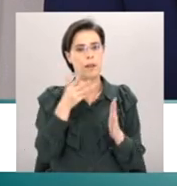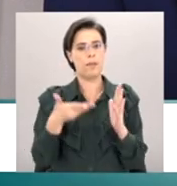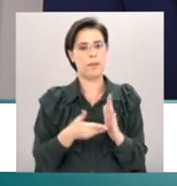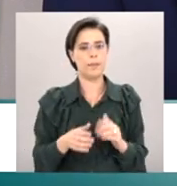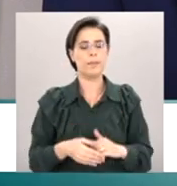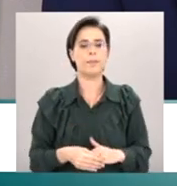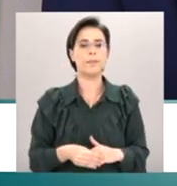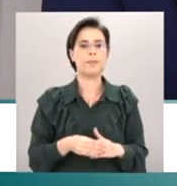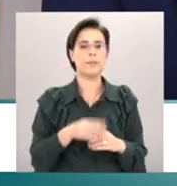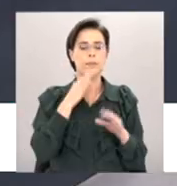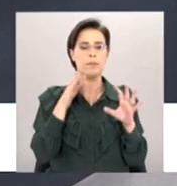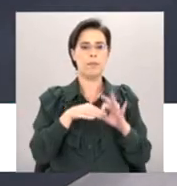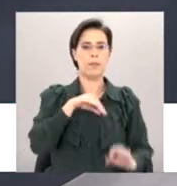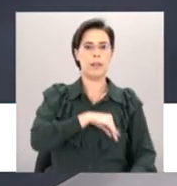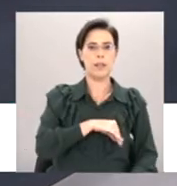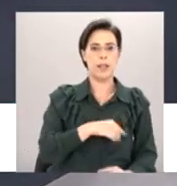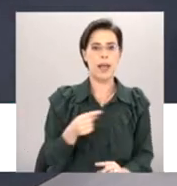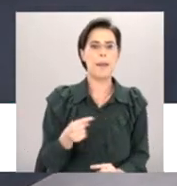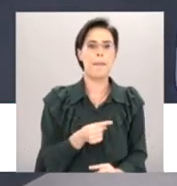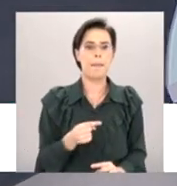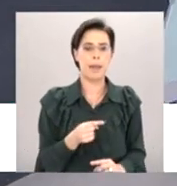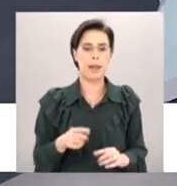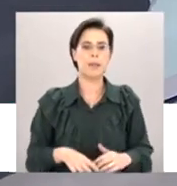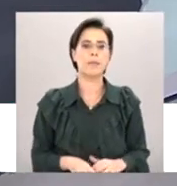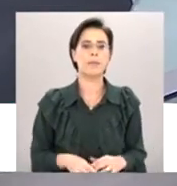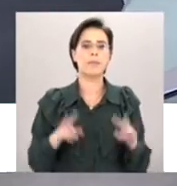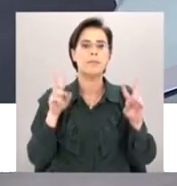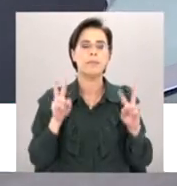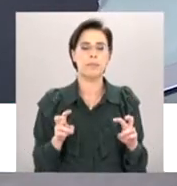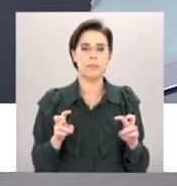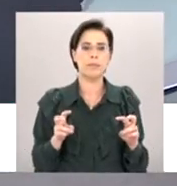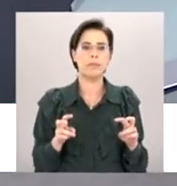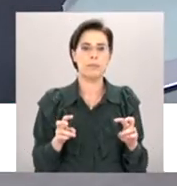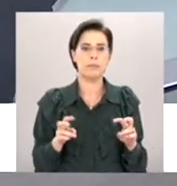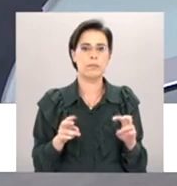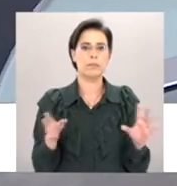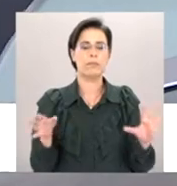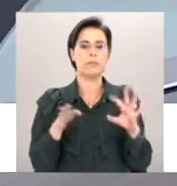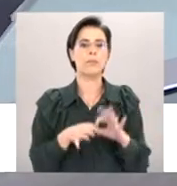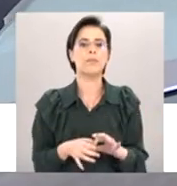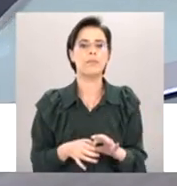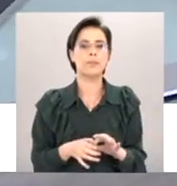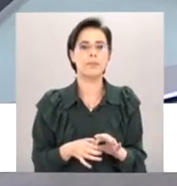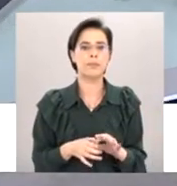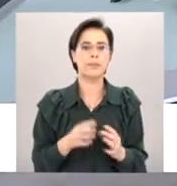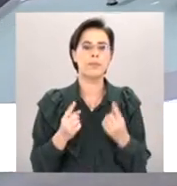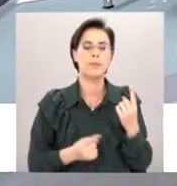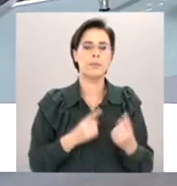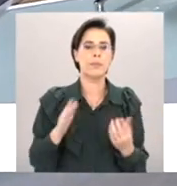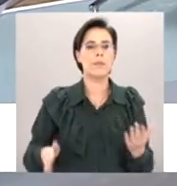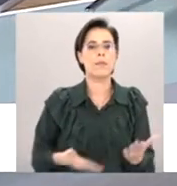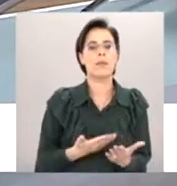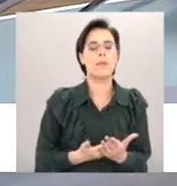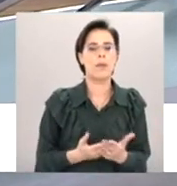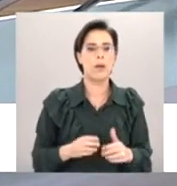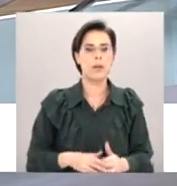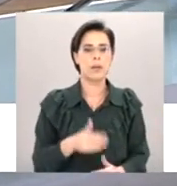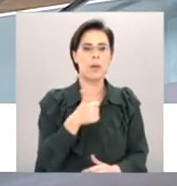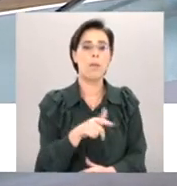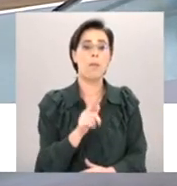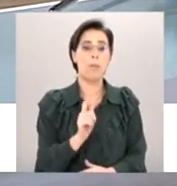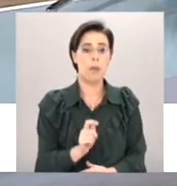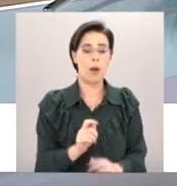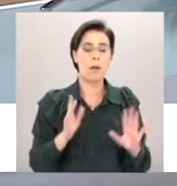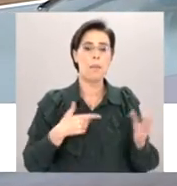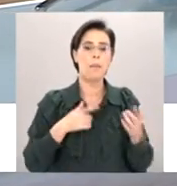introduzir mas agora de falar do salário mínimo que também é uma matéria que que vai ao encontro de Algumas propostas do bloco